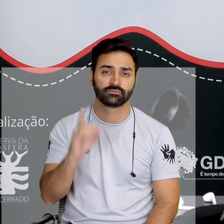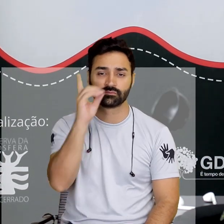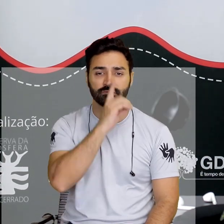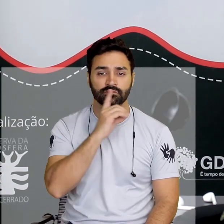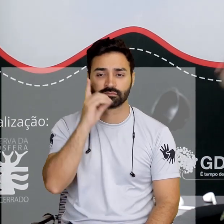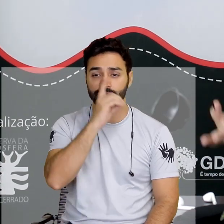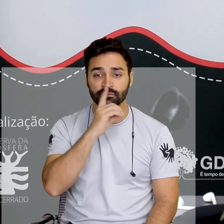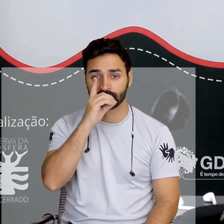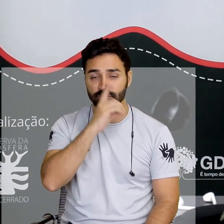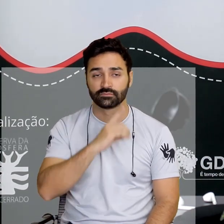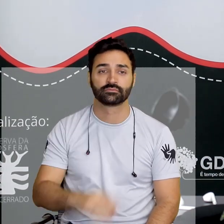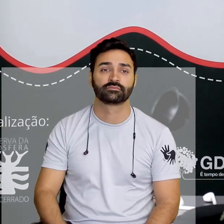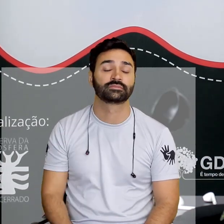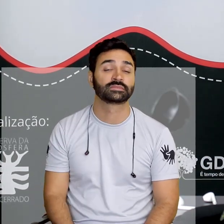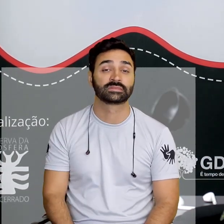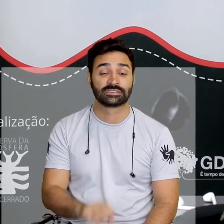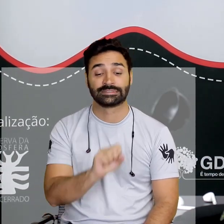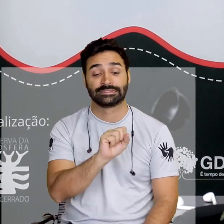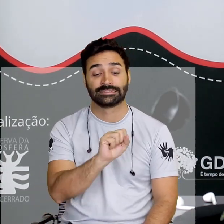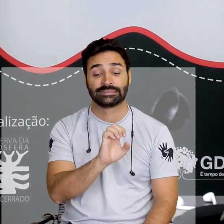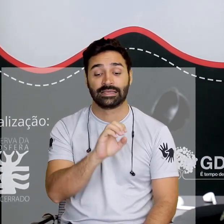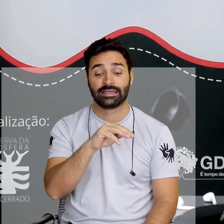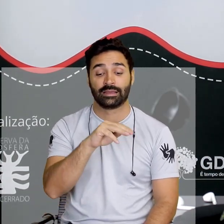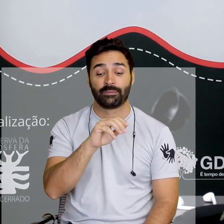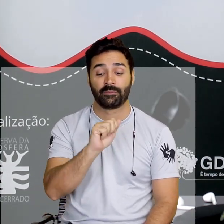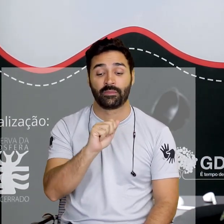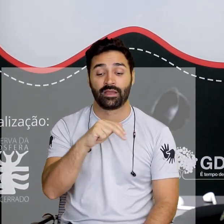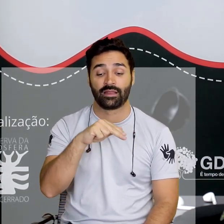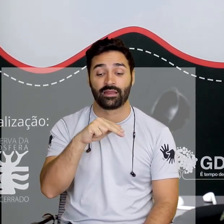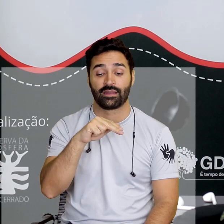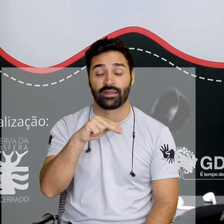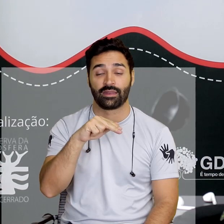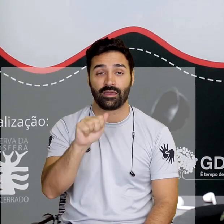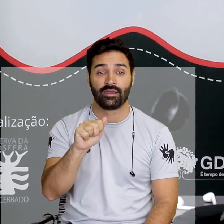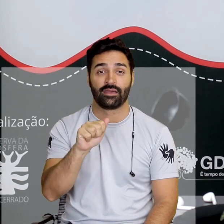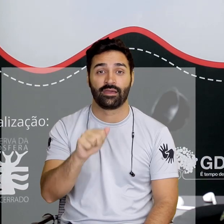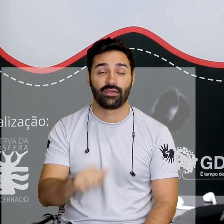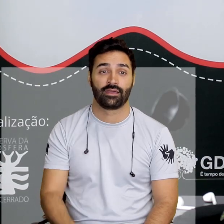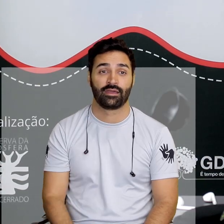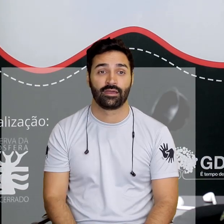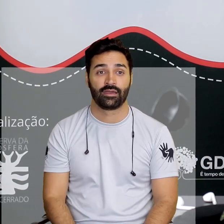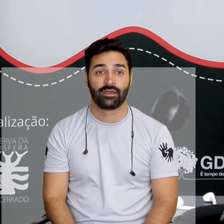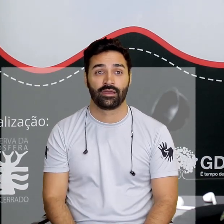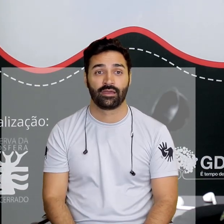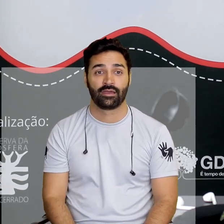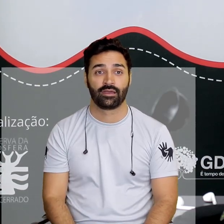Isso. E a semana? Como é que é o sinal o sinal de semana?